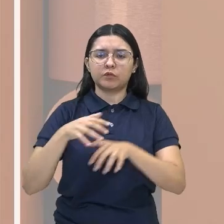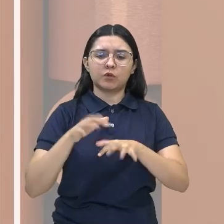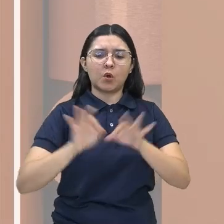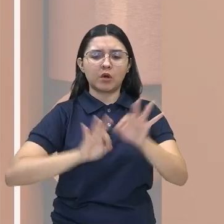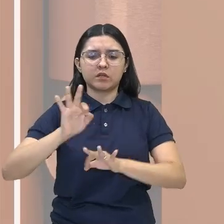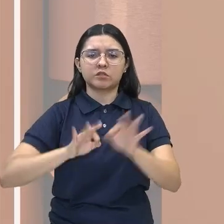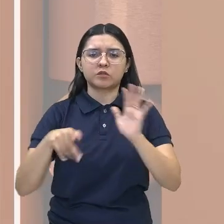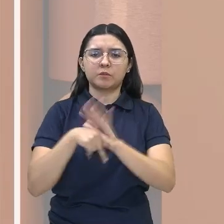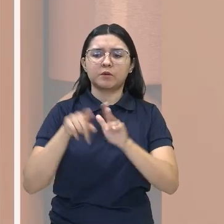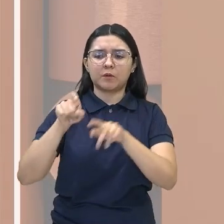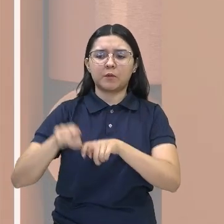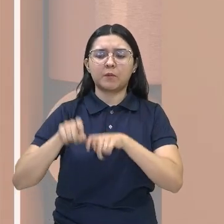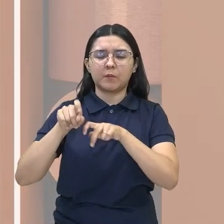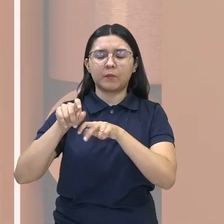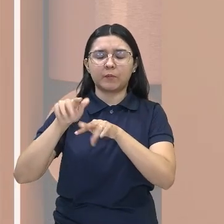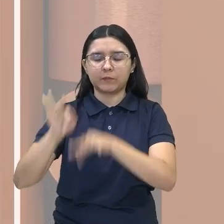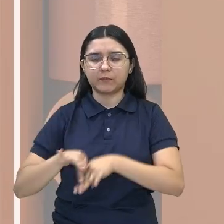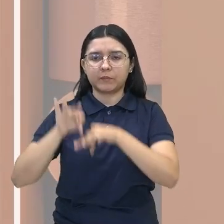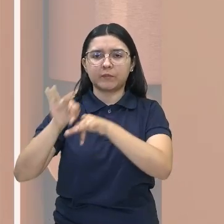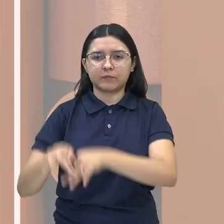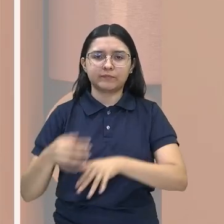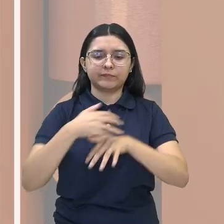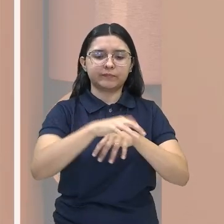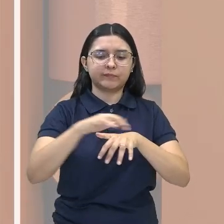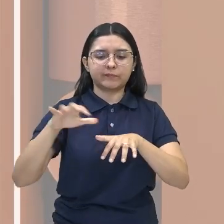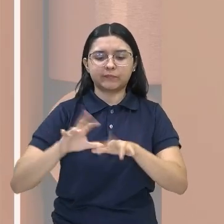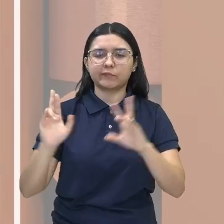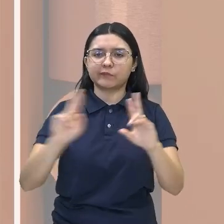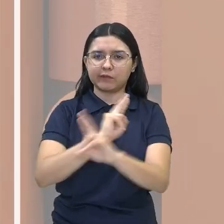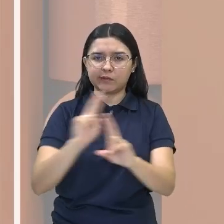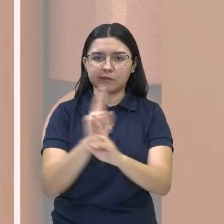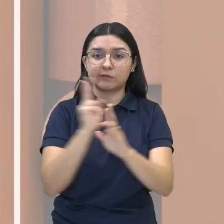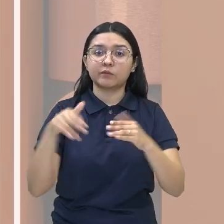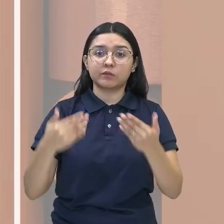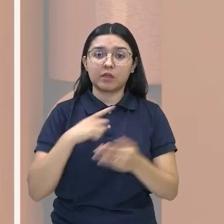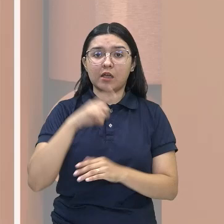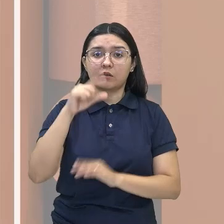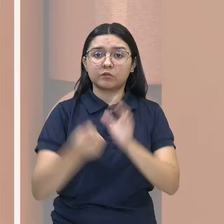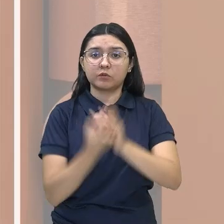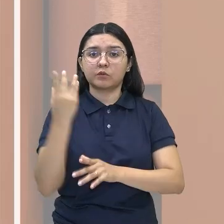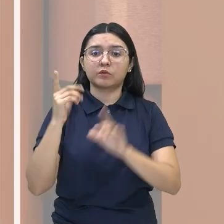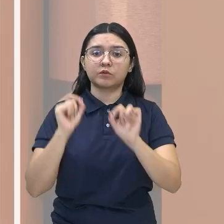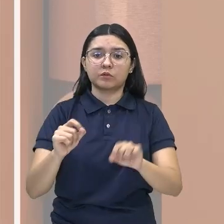em pedaços menores, e essas relações que vão dar origem aos